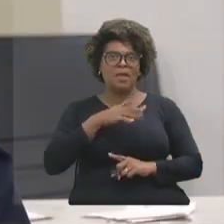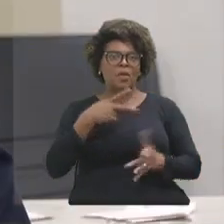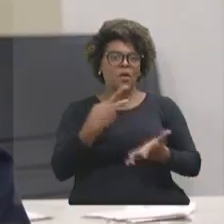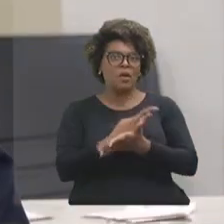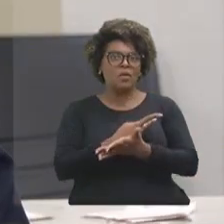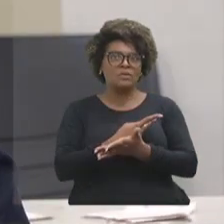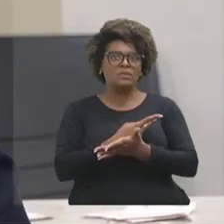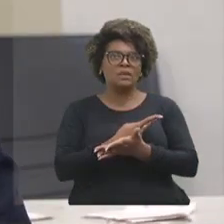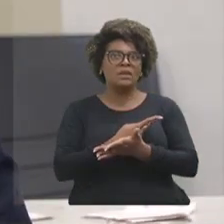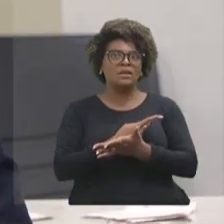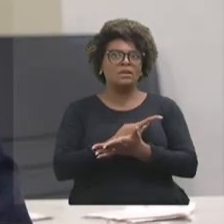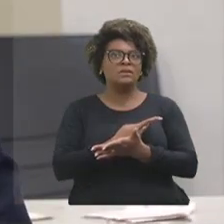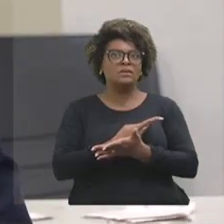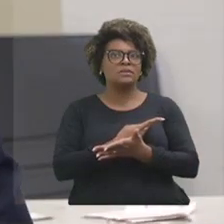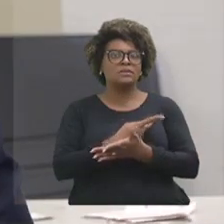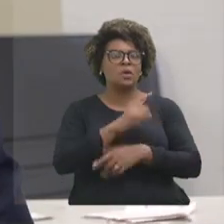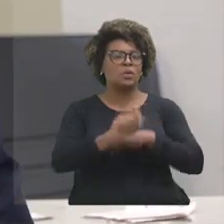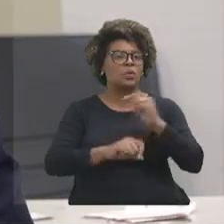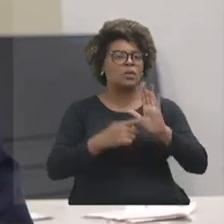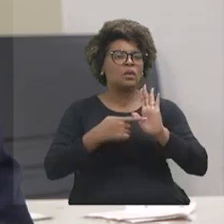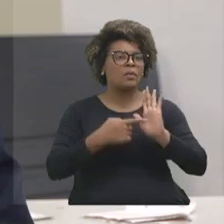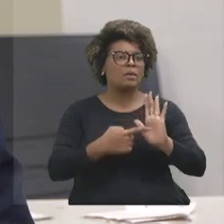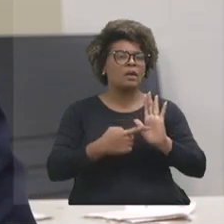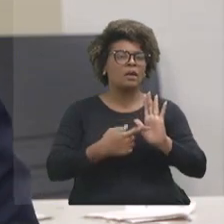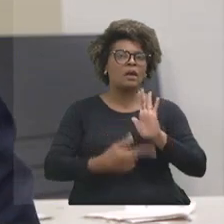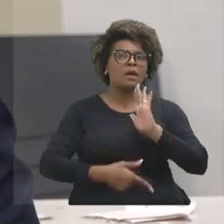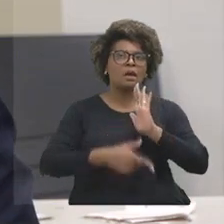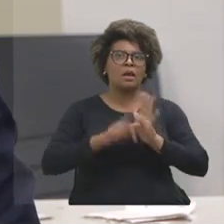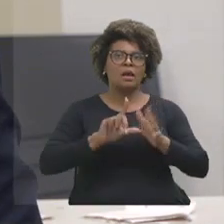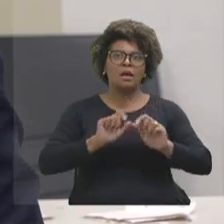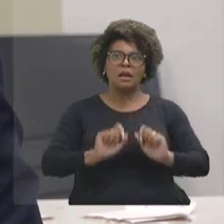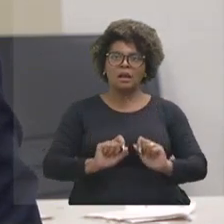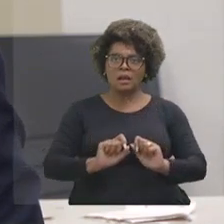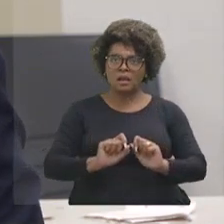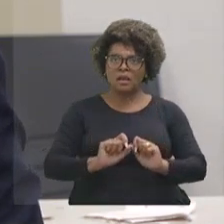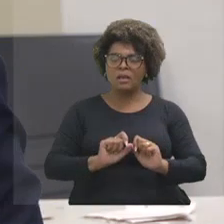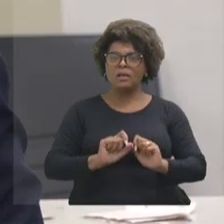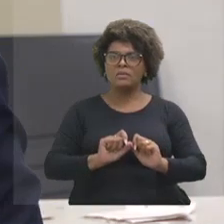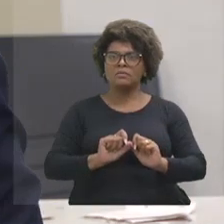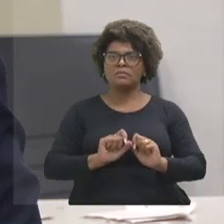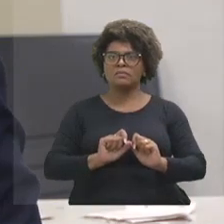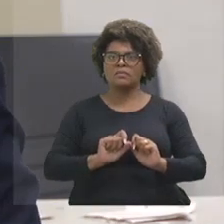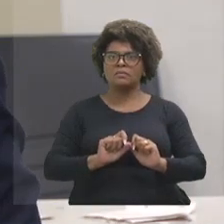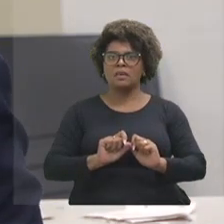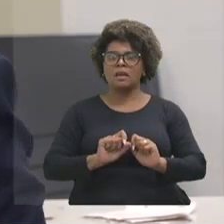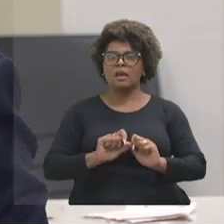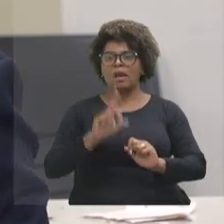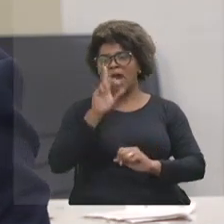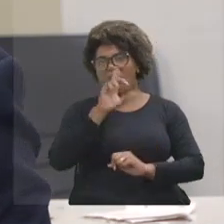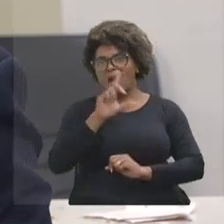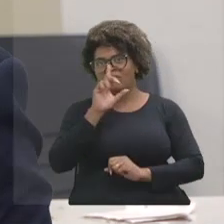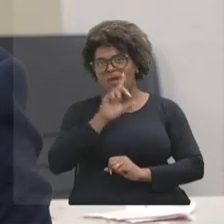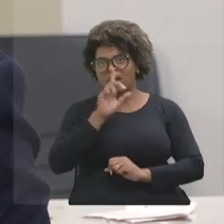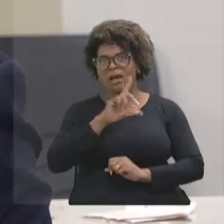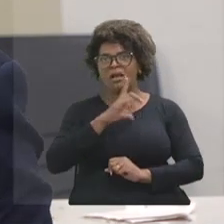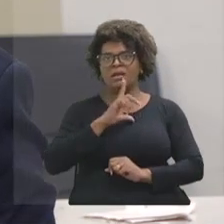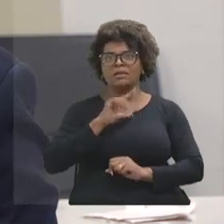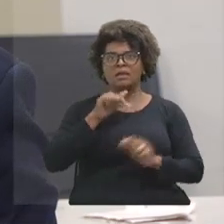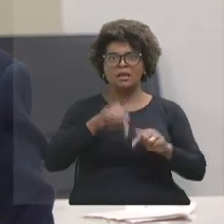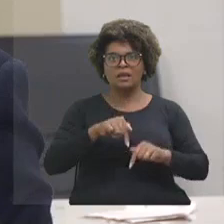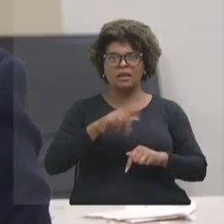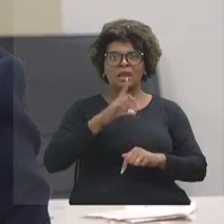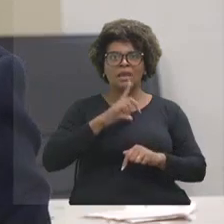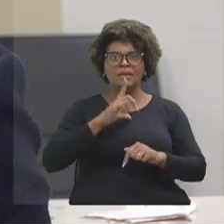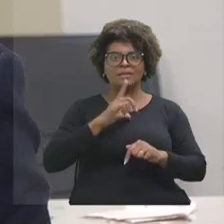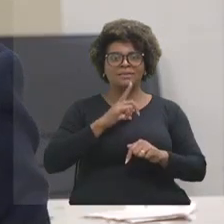pormenorizando aqui o que eu apresentei é que o grande uma das grandes falhas que nós temos aqui tá muito no meio do